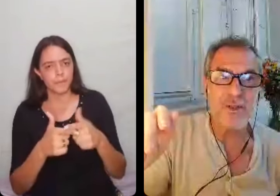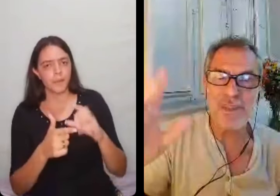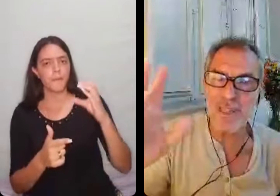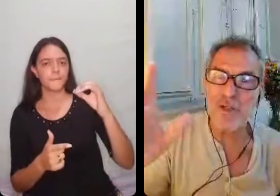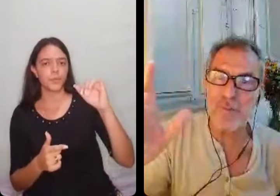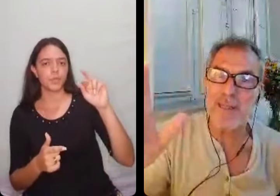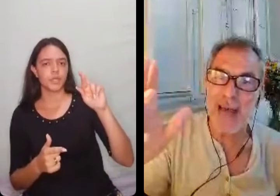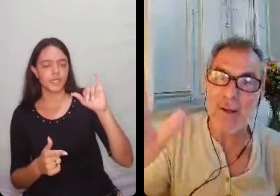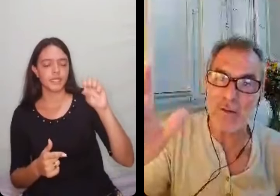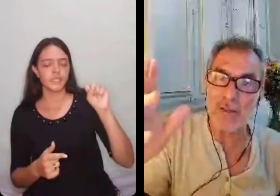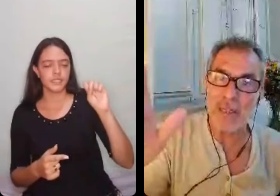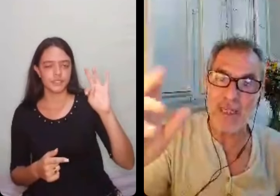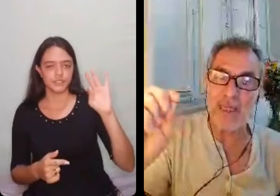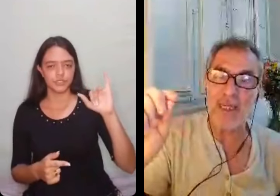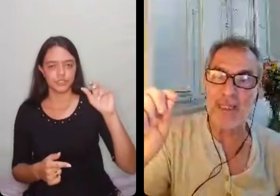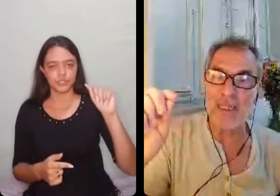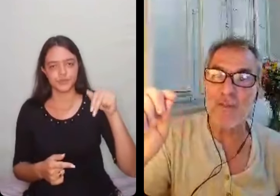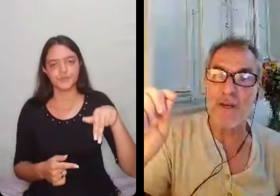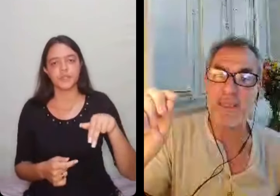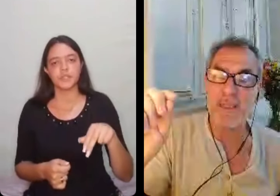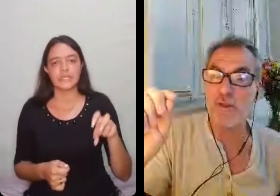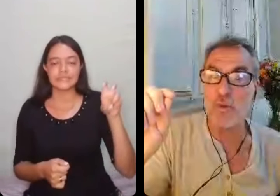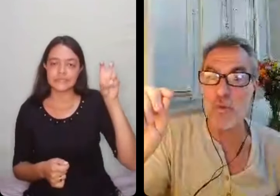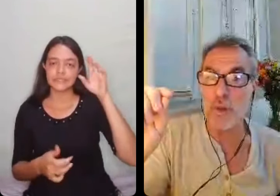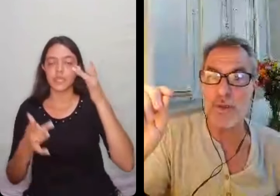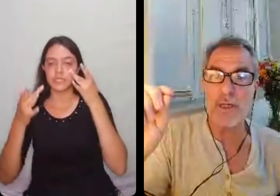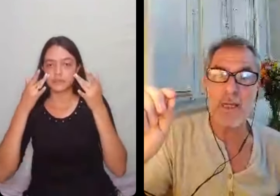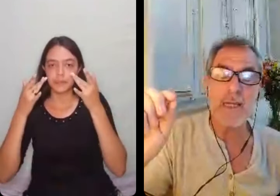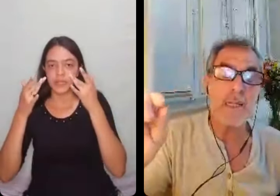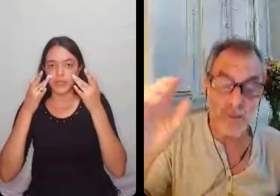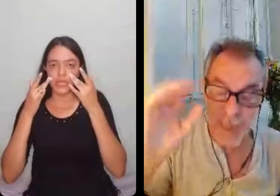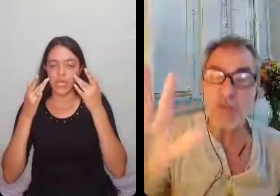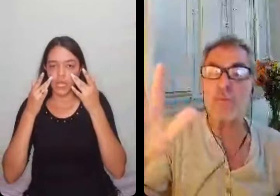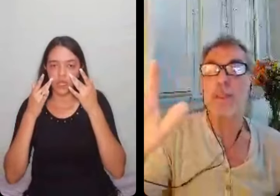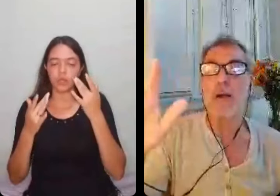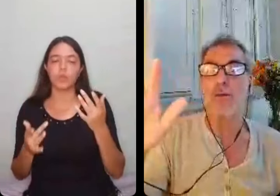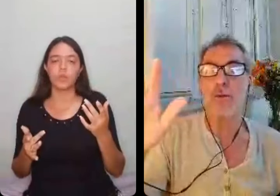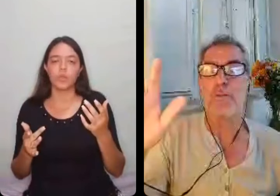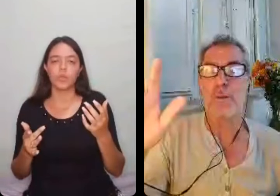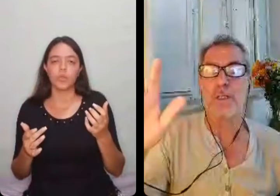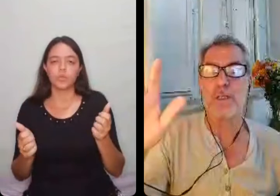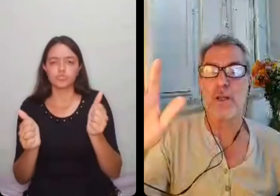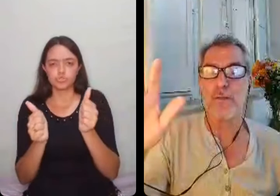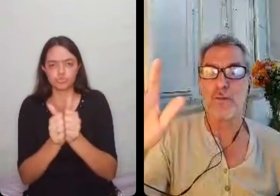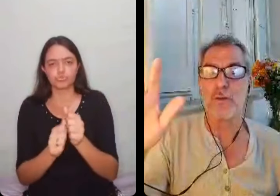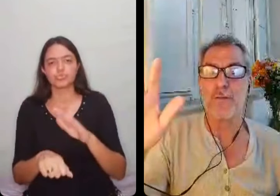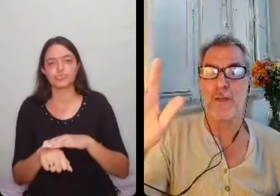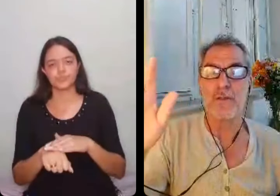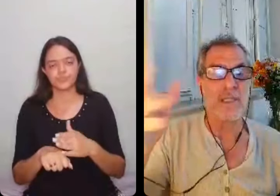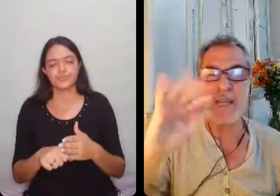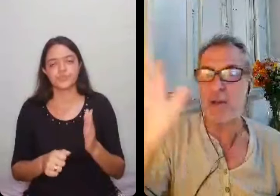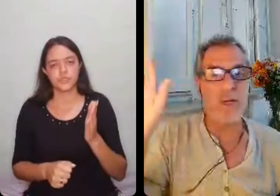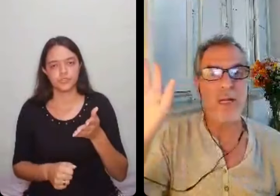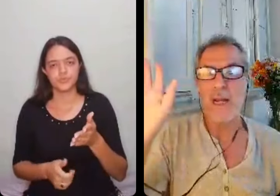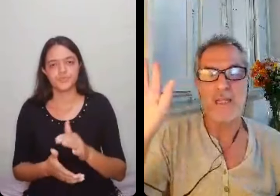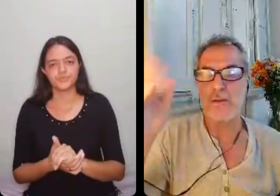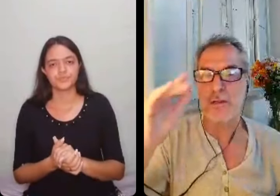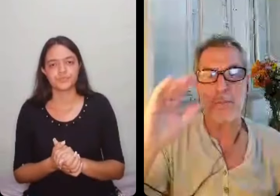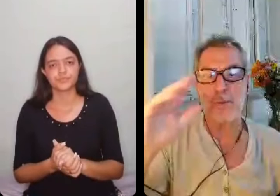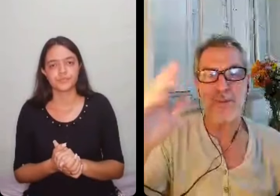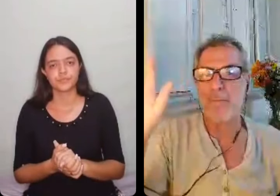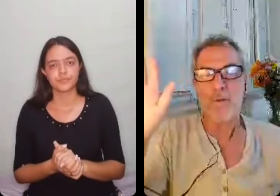São cinco espetáculos que a gente faz juntos e os cinco espetáculos com projeções de fotografia. Eu já sei a qual,